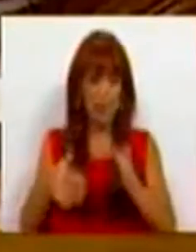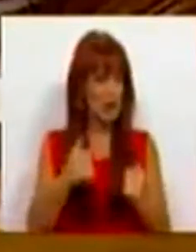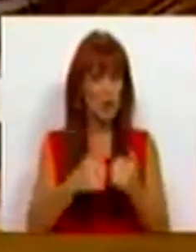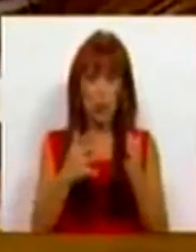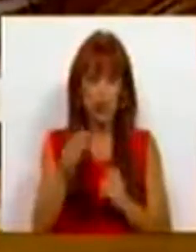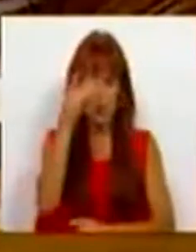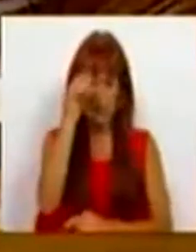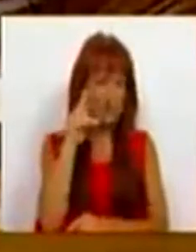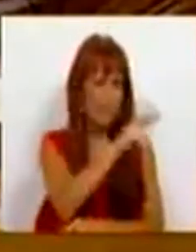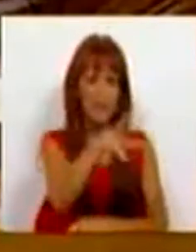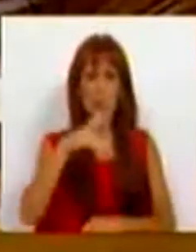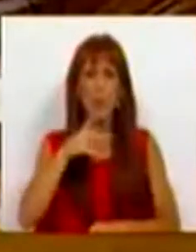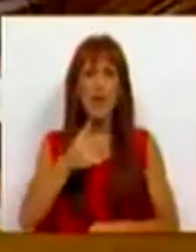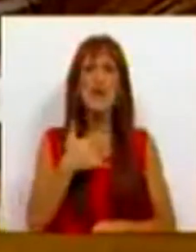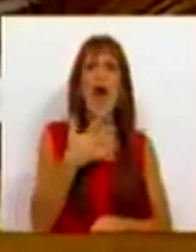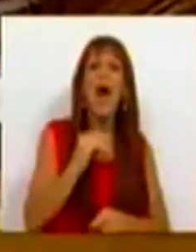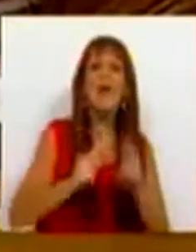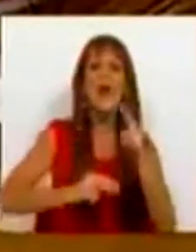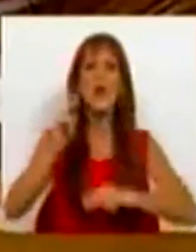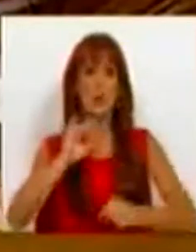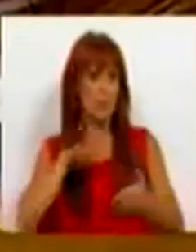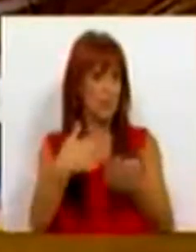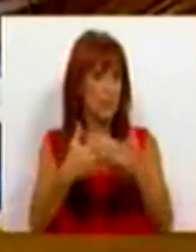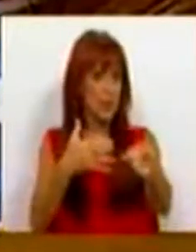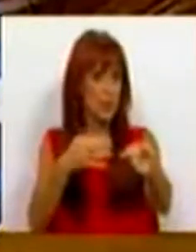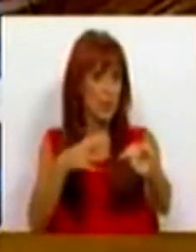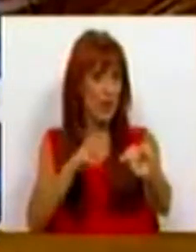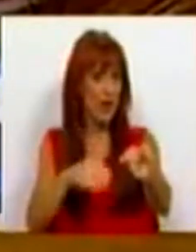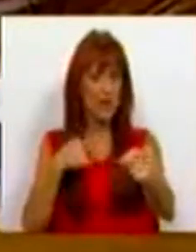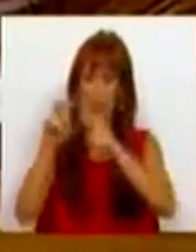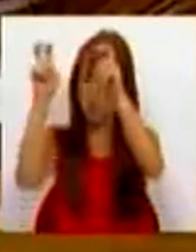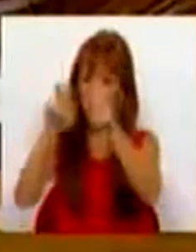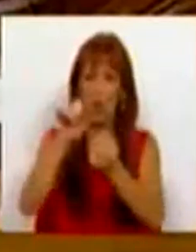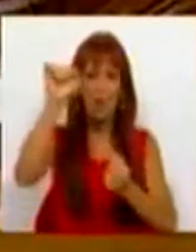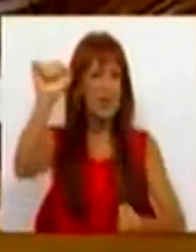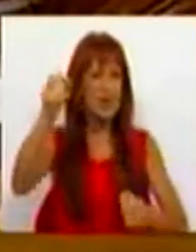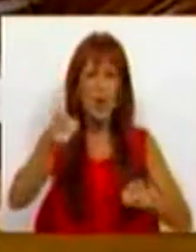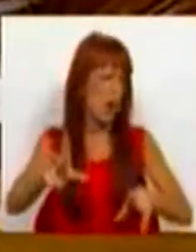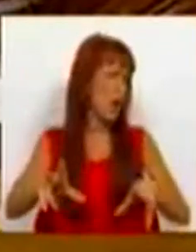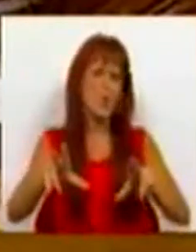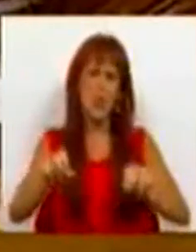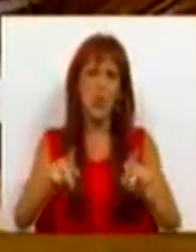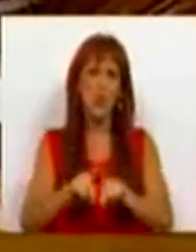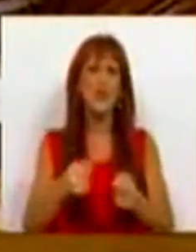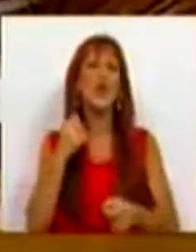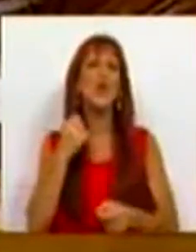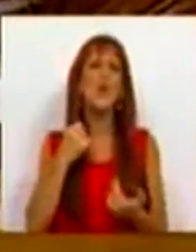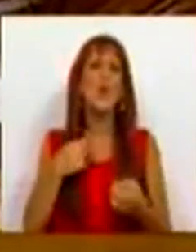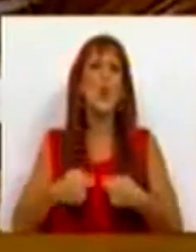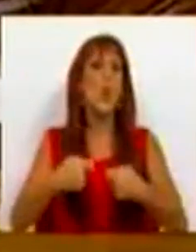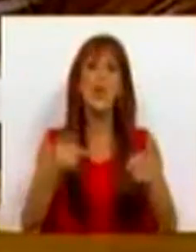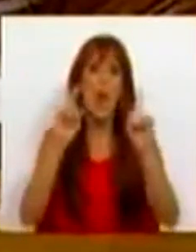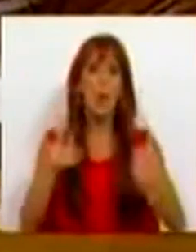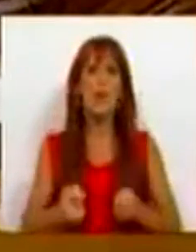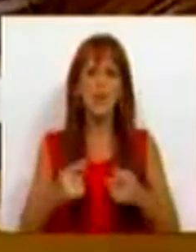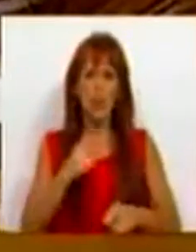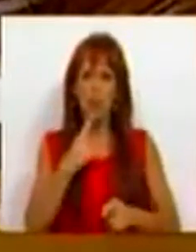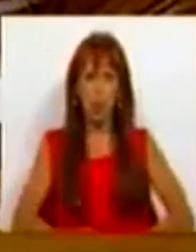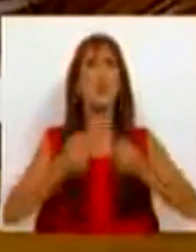uma visão do país que queremos construir. Para o PS, as qualificações não são, nunca foram, um custo, mas um